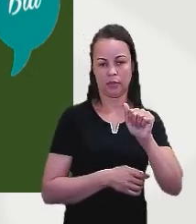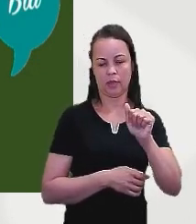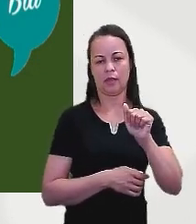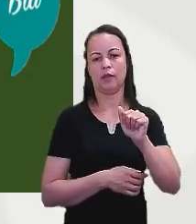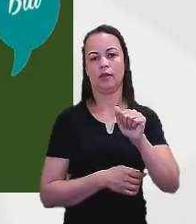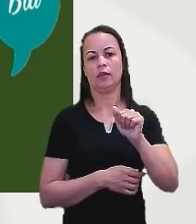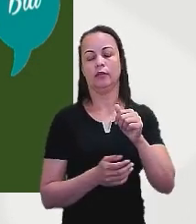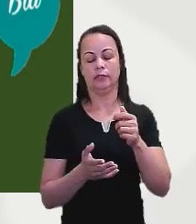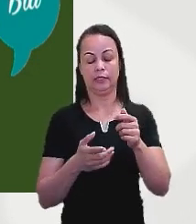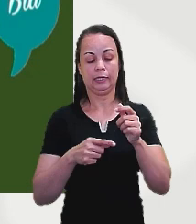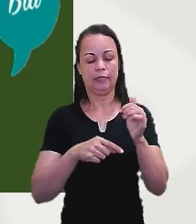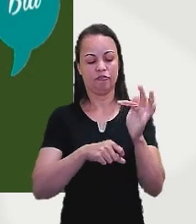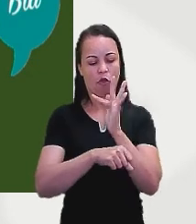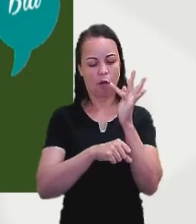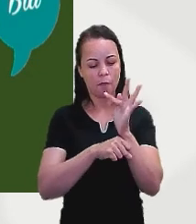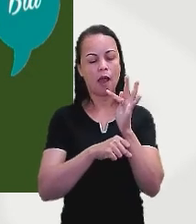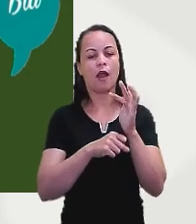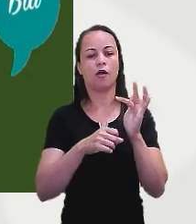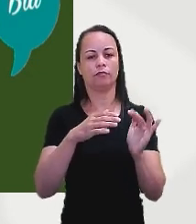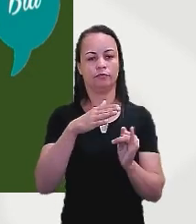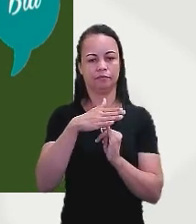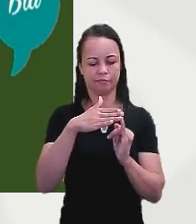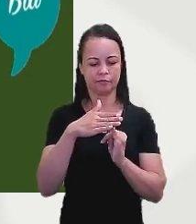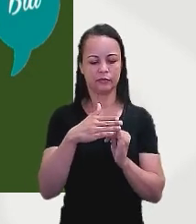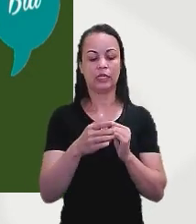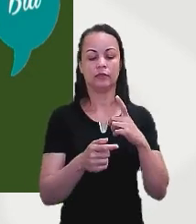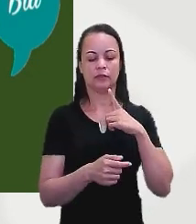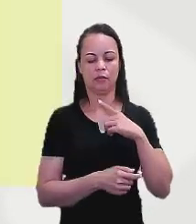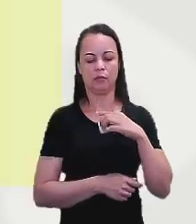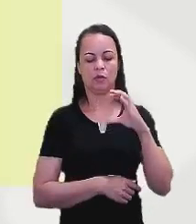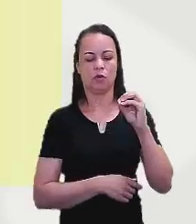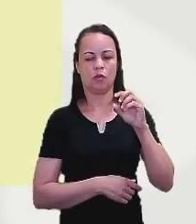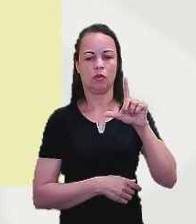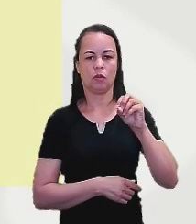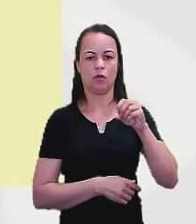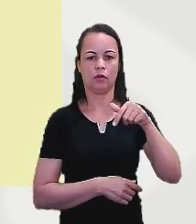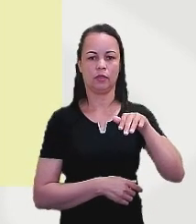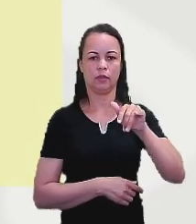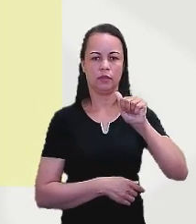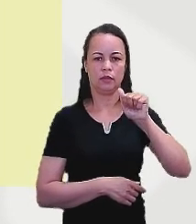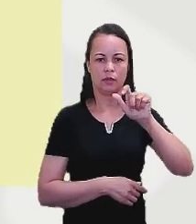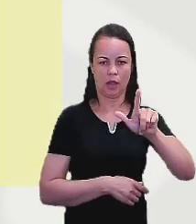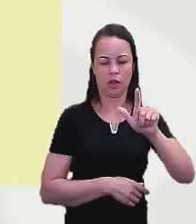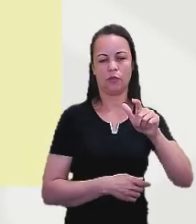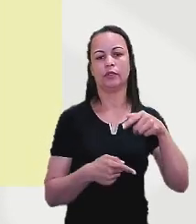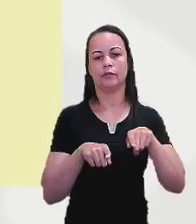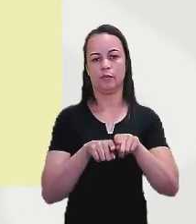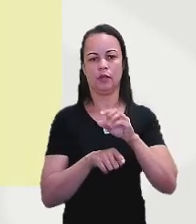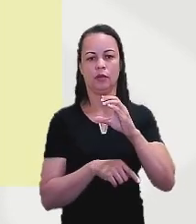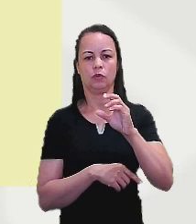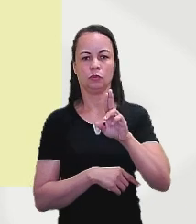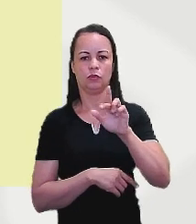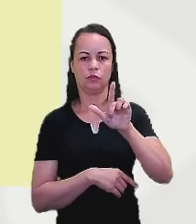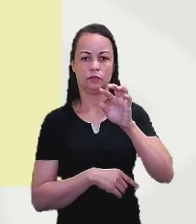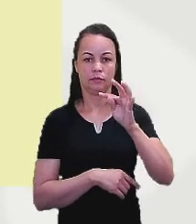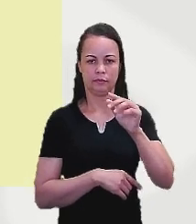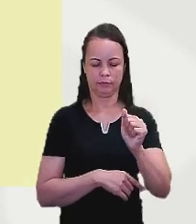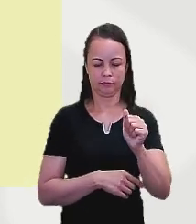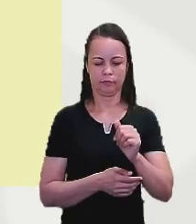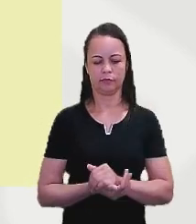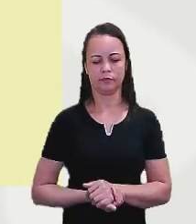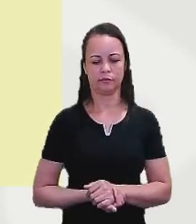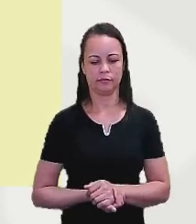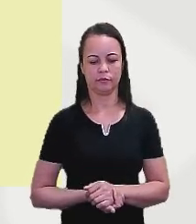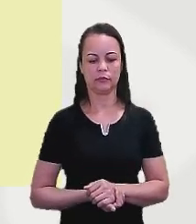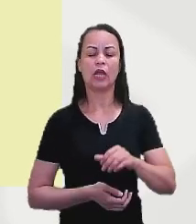e a informal. Temos a coloquial e a culta, que a gente vai ver aqui, ó. Olha só. A coloquial